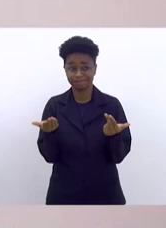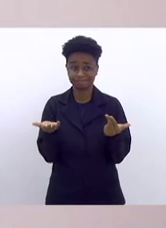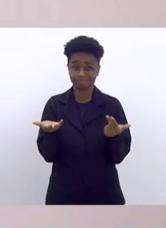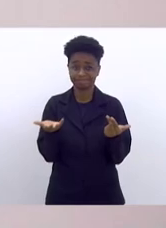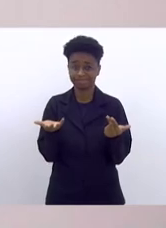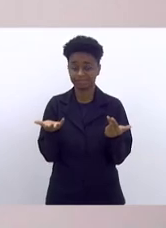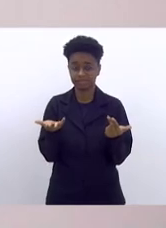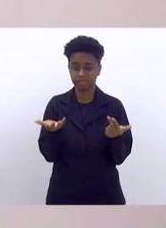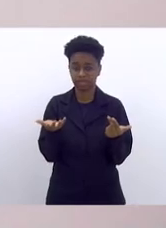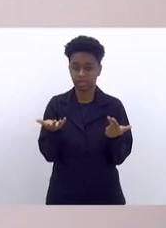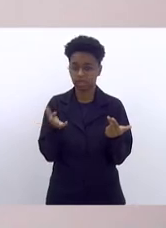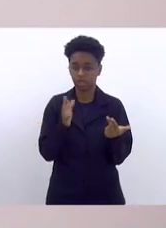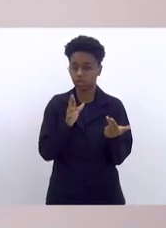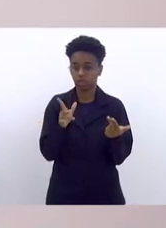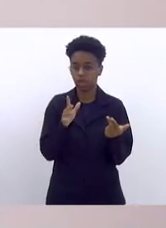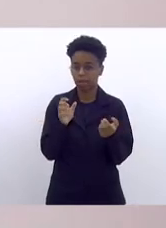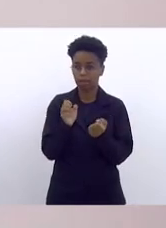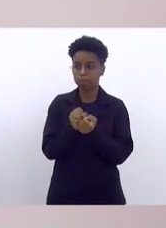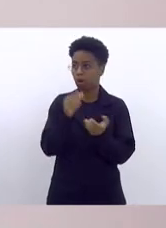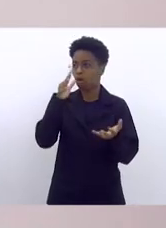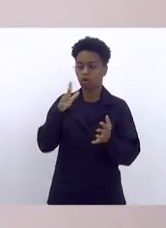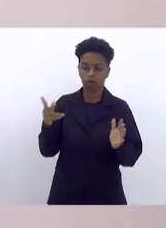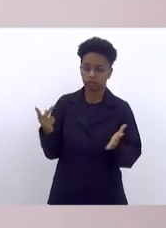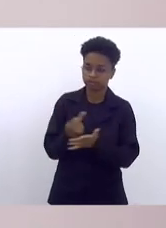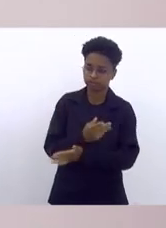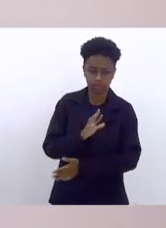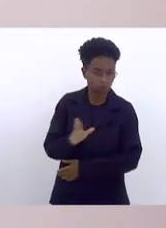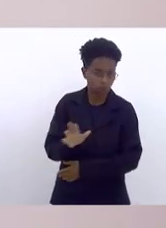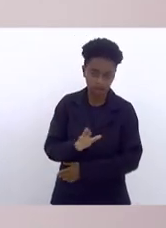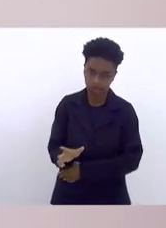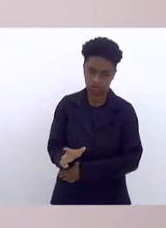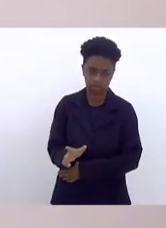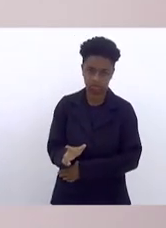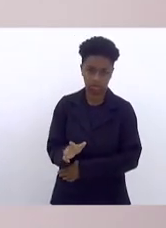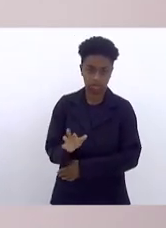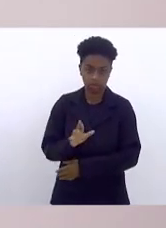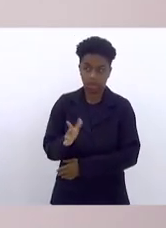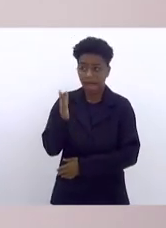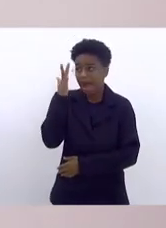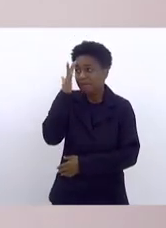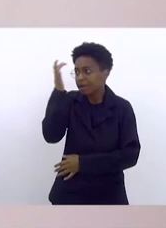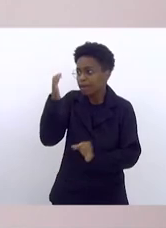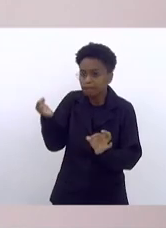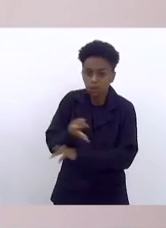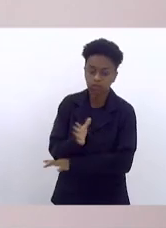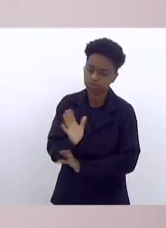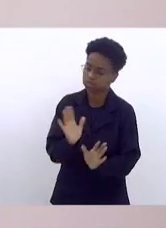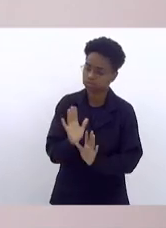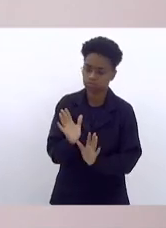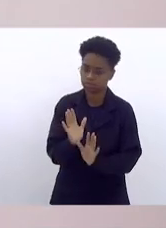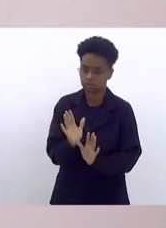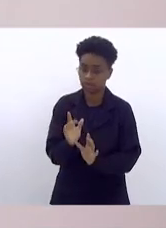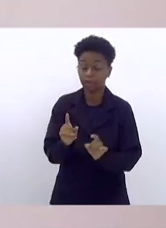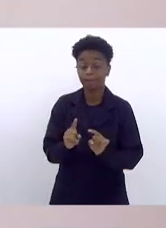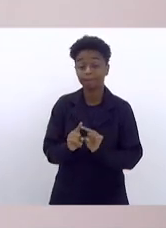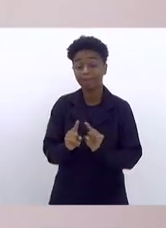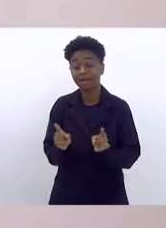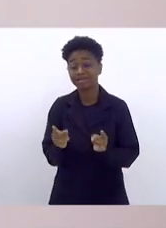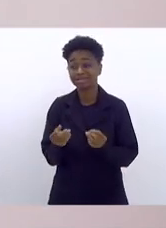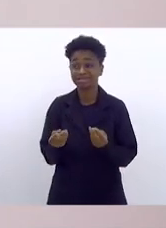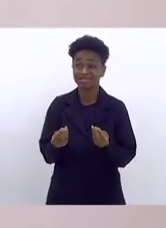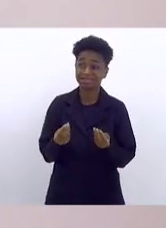não se dá de forma mágica não se dá da noite para o dia mas é um uma